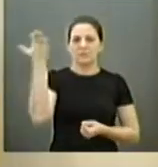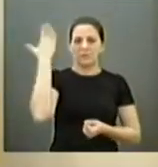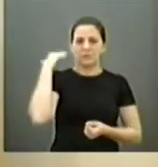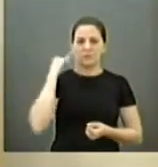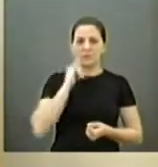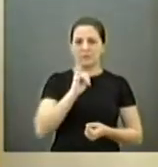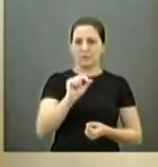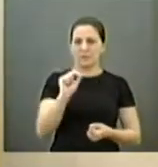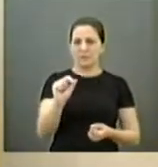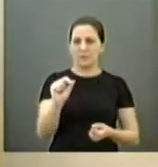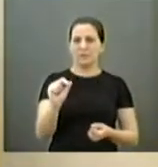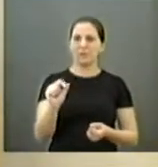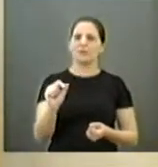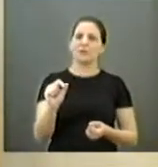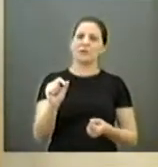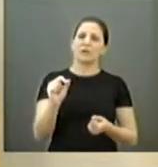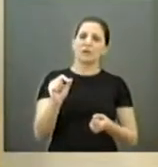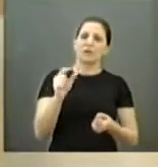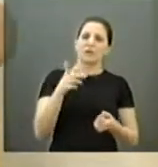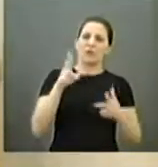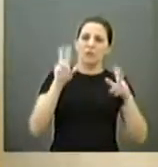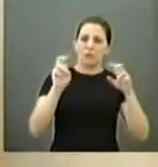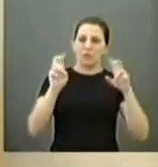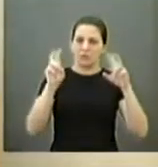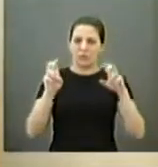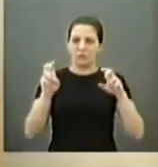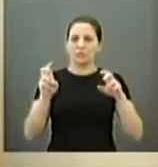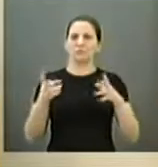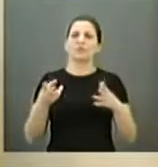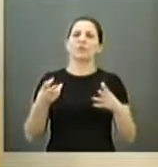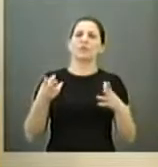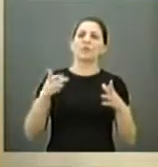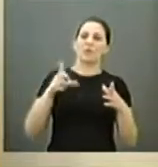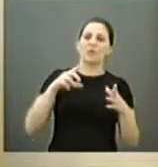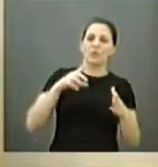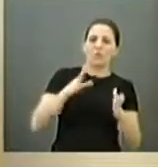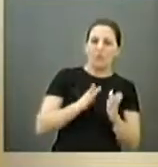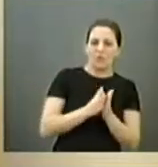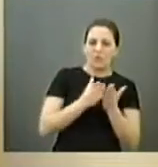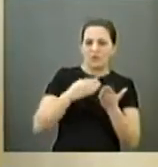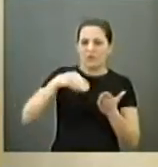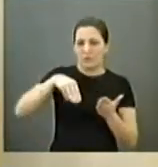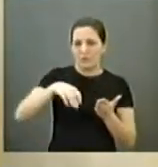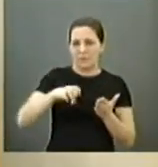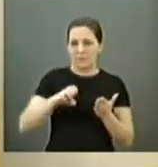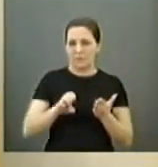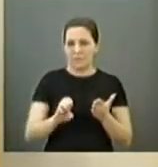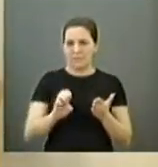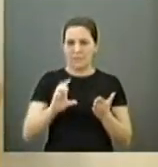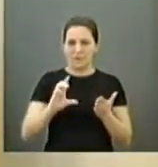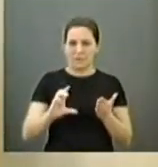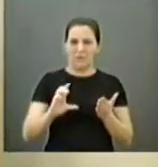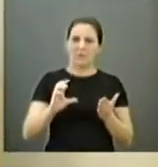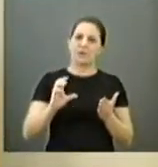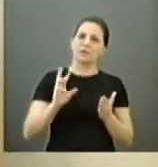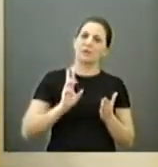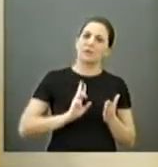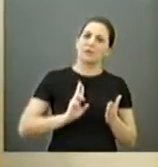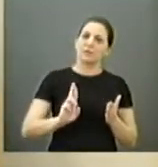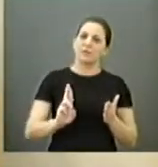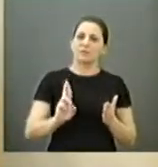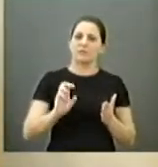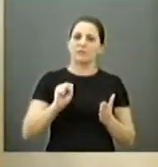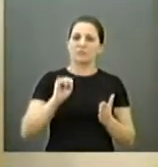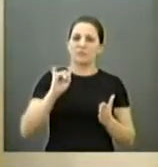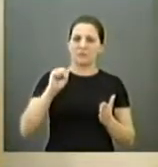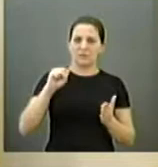a questão daquela polêmica envolvendo os livros do MEC, de que havia uma acusação, foi inclusive representado pelo Cismar